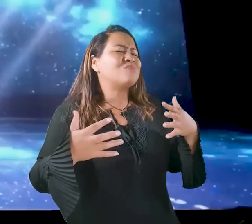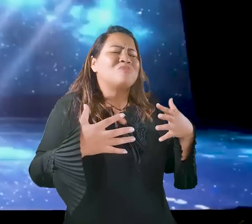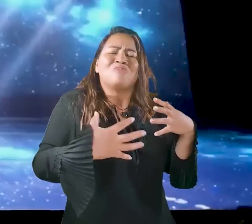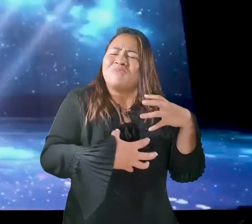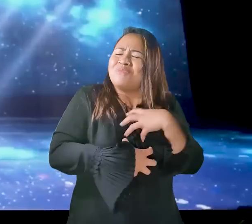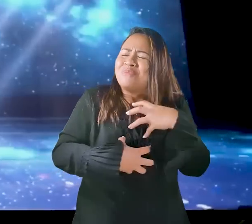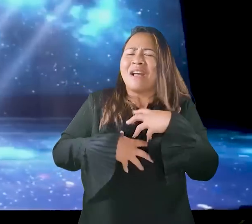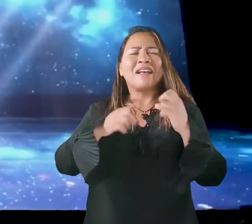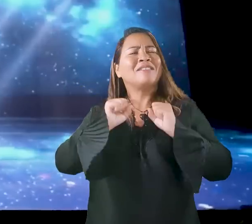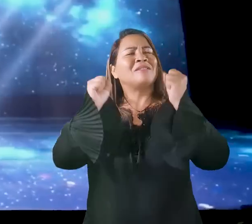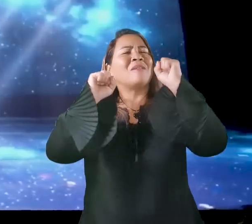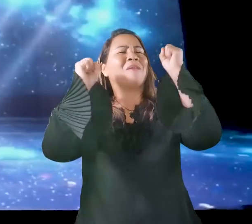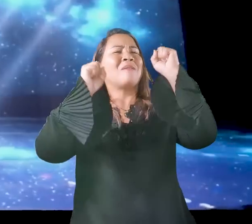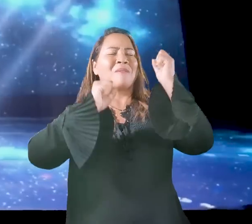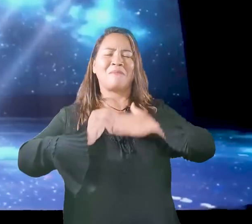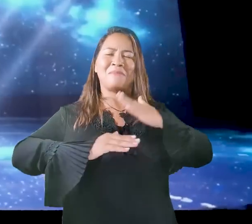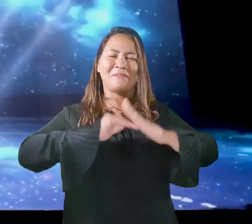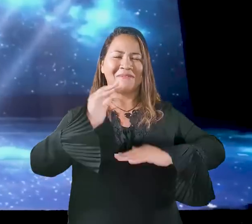No coração,